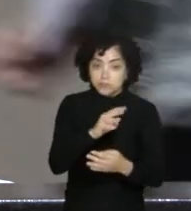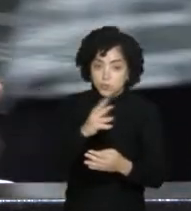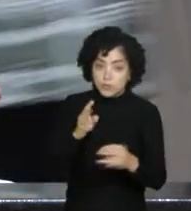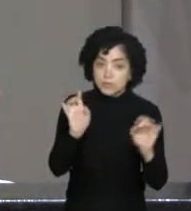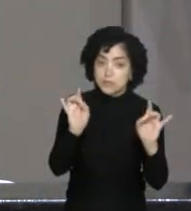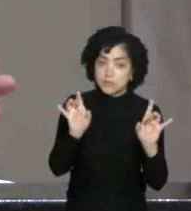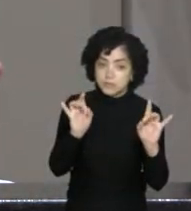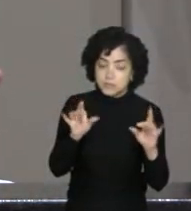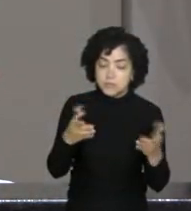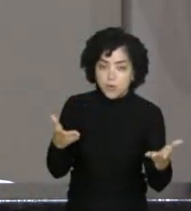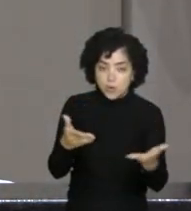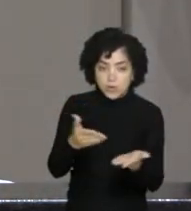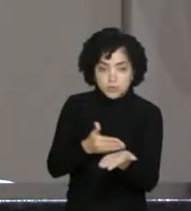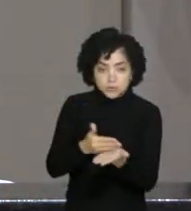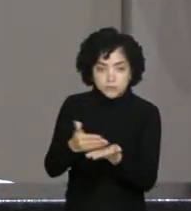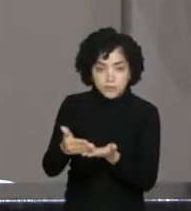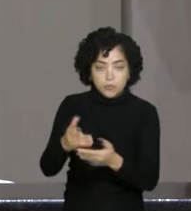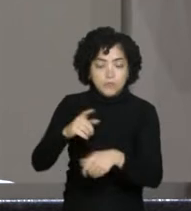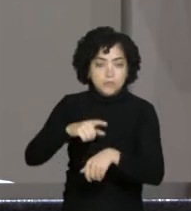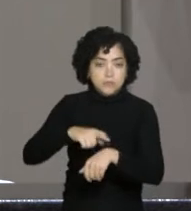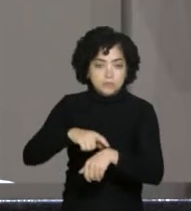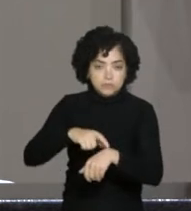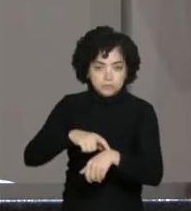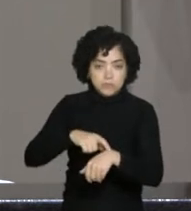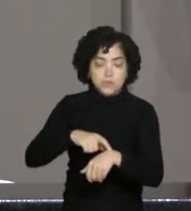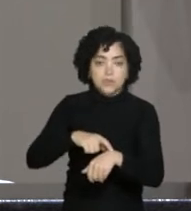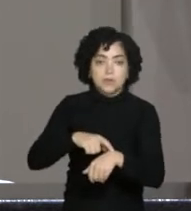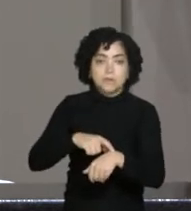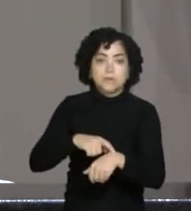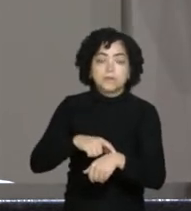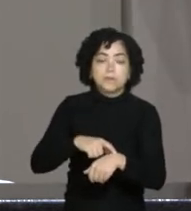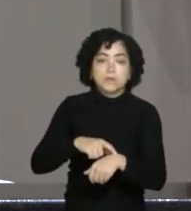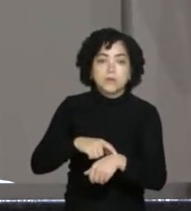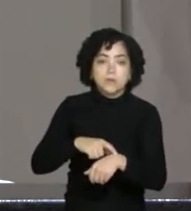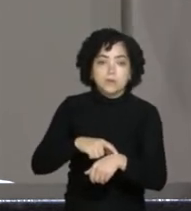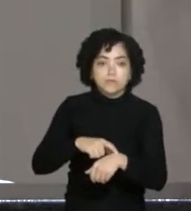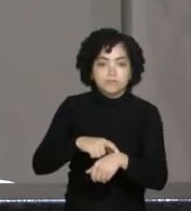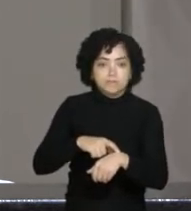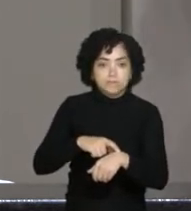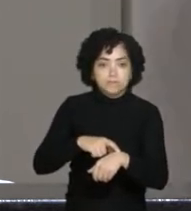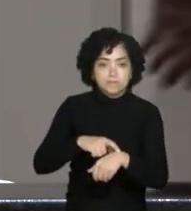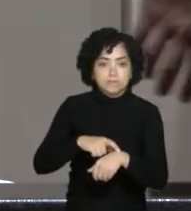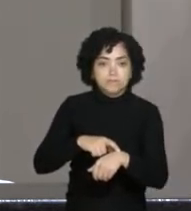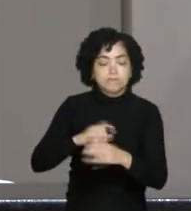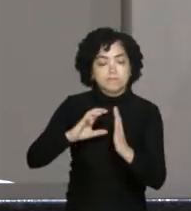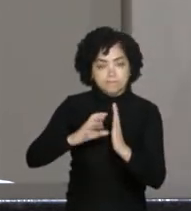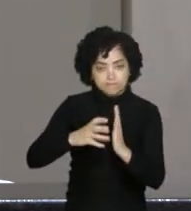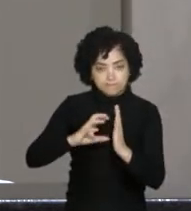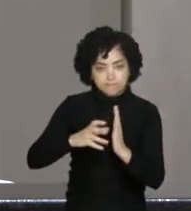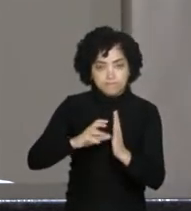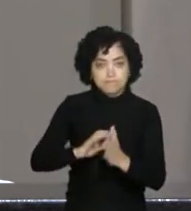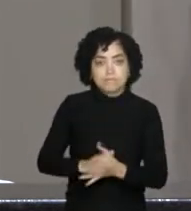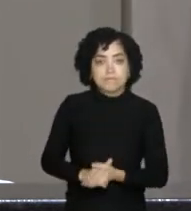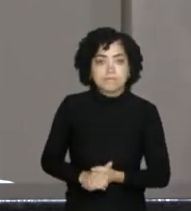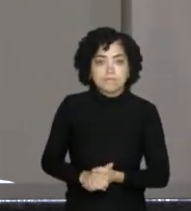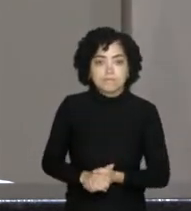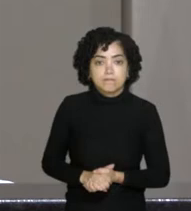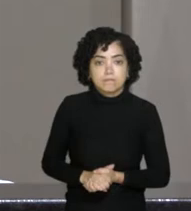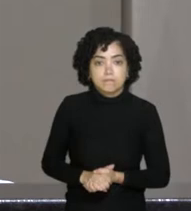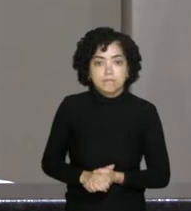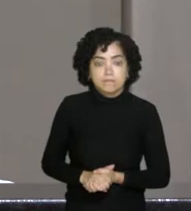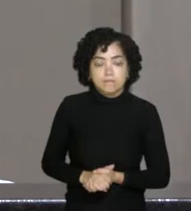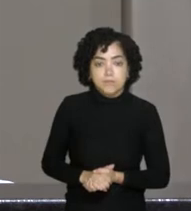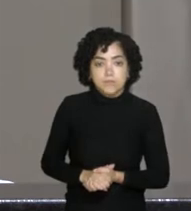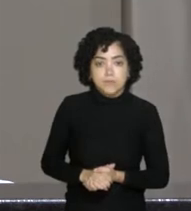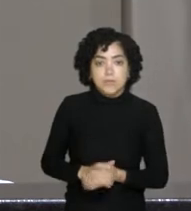nós entraremos, a partir deste momento, no horário destinado aos partidos políticos.